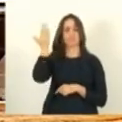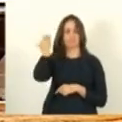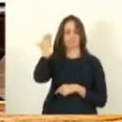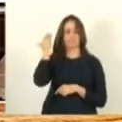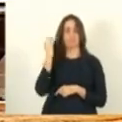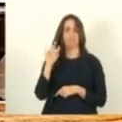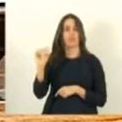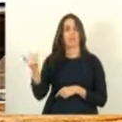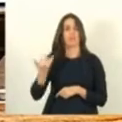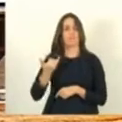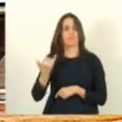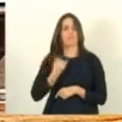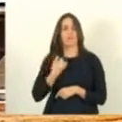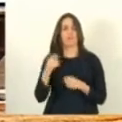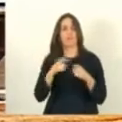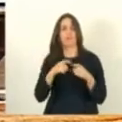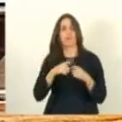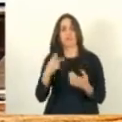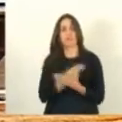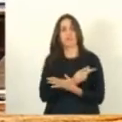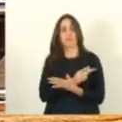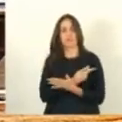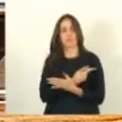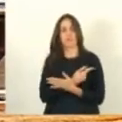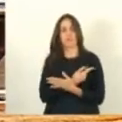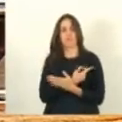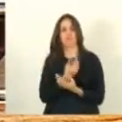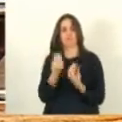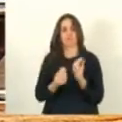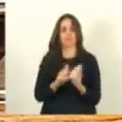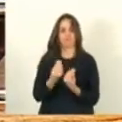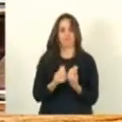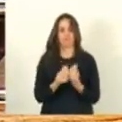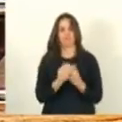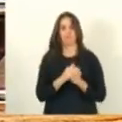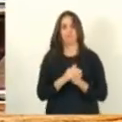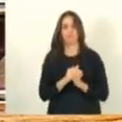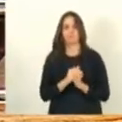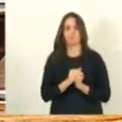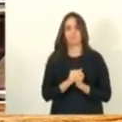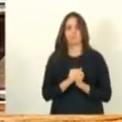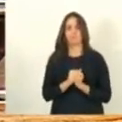que houve falha médica na condução.